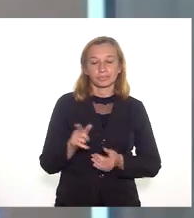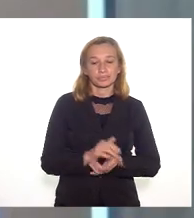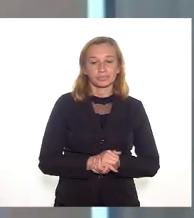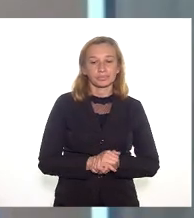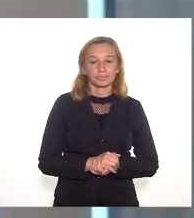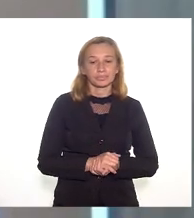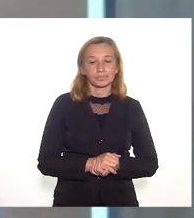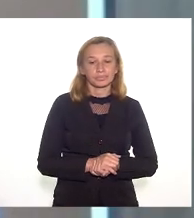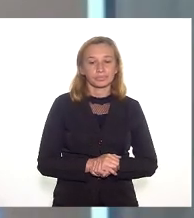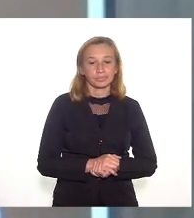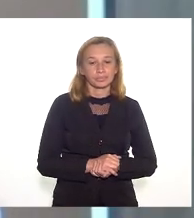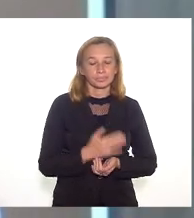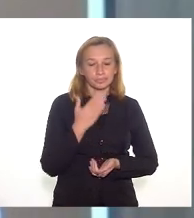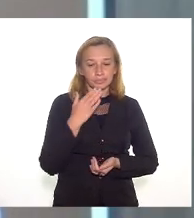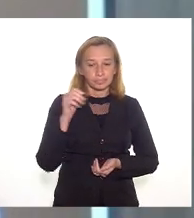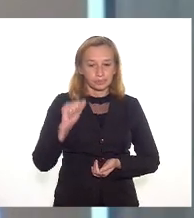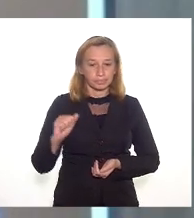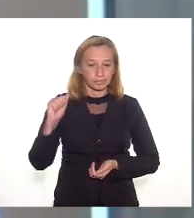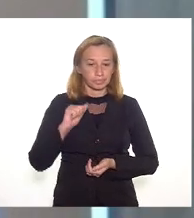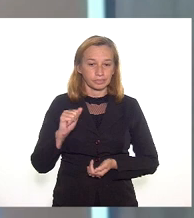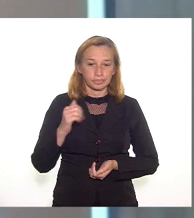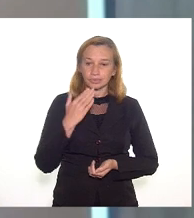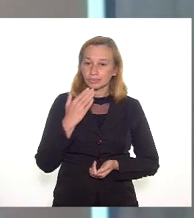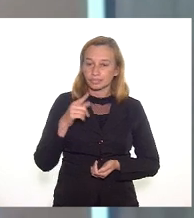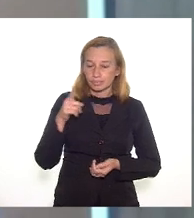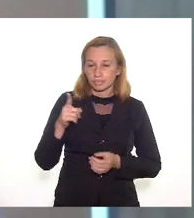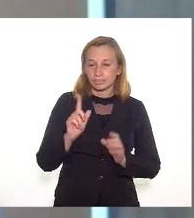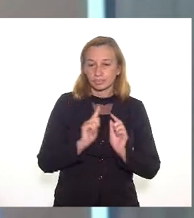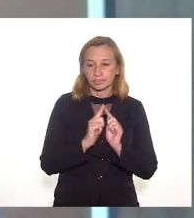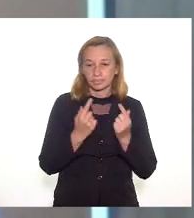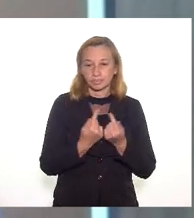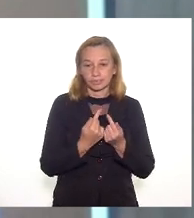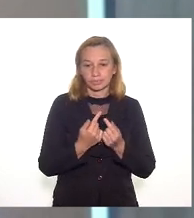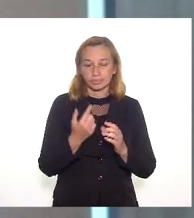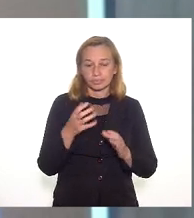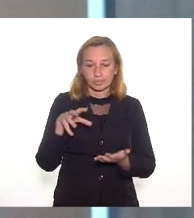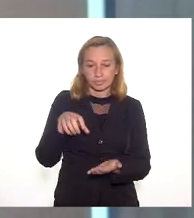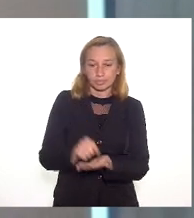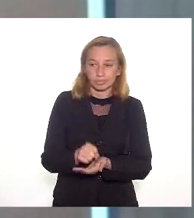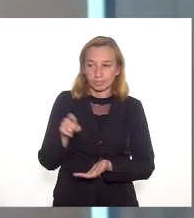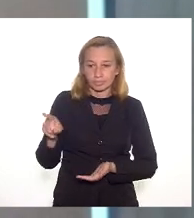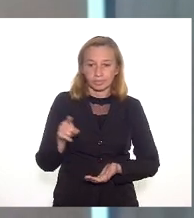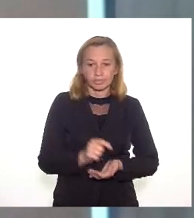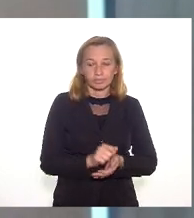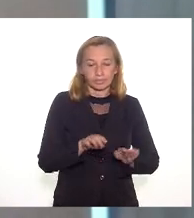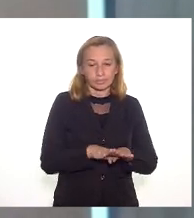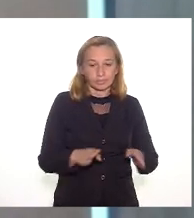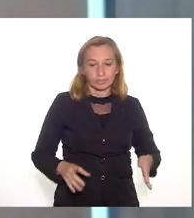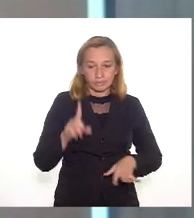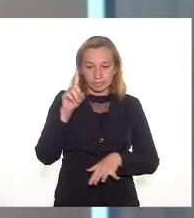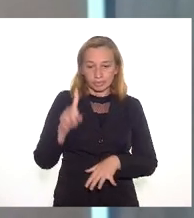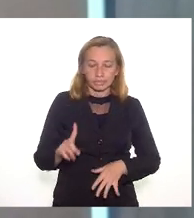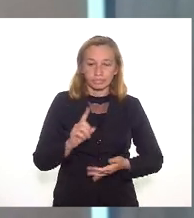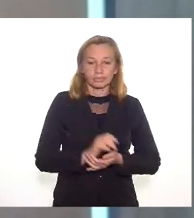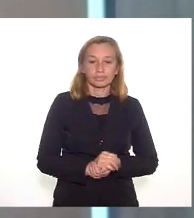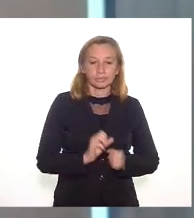deputado pede assessoria para colocar lá no grupo para quem entre no registro e a mesa diretora possa